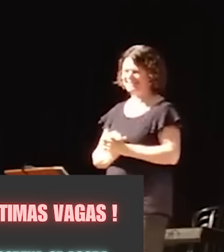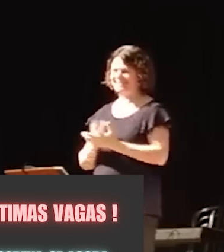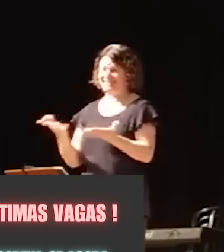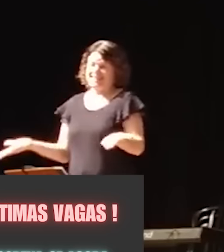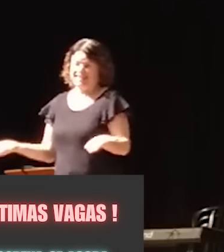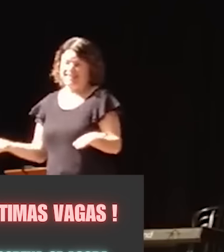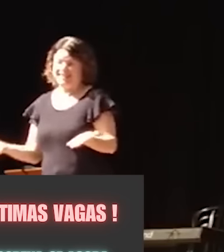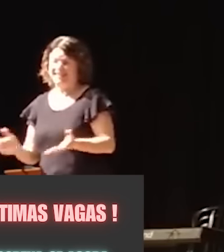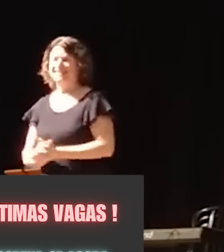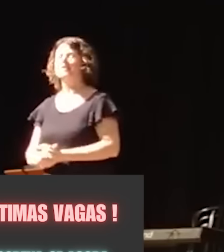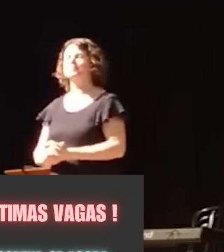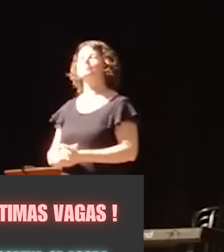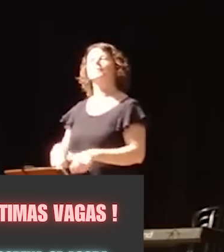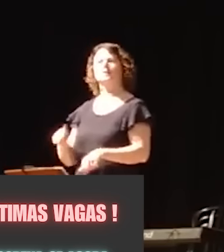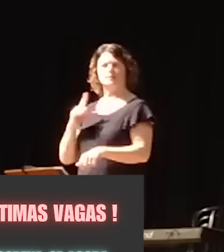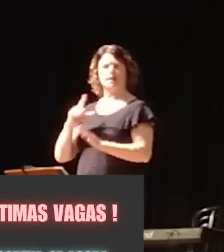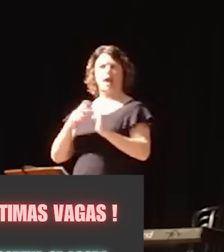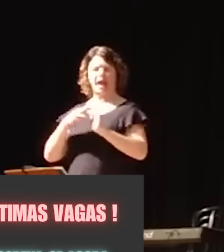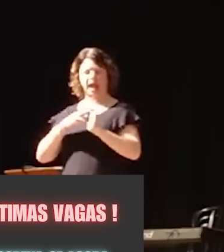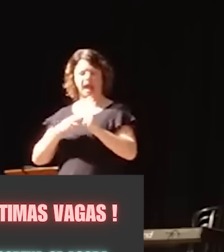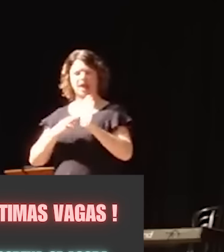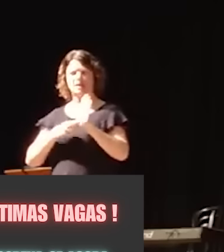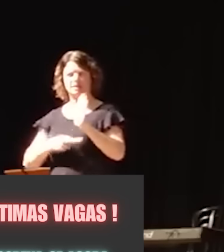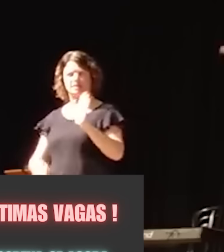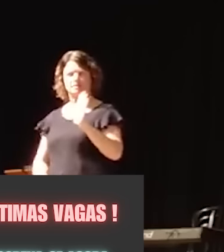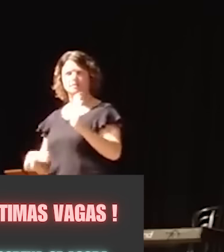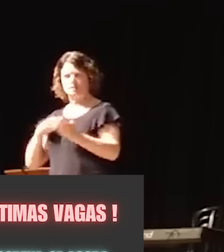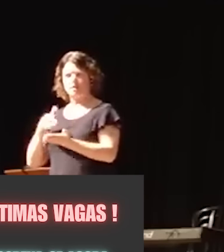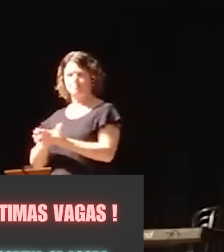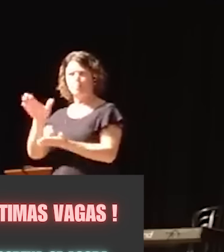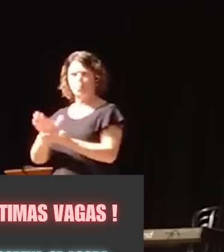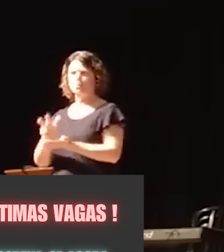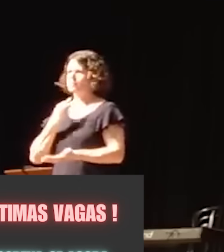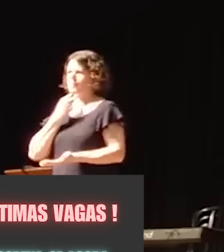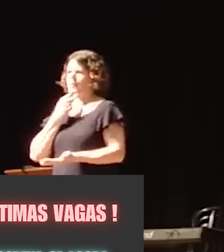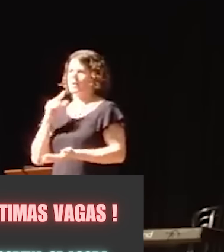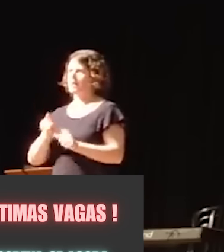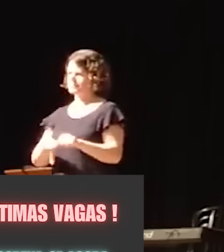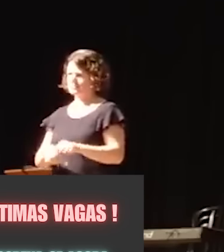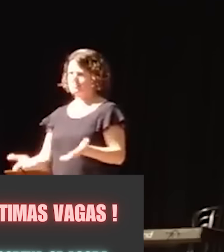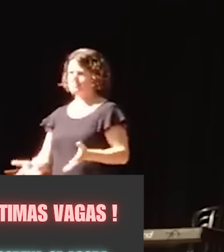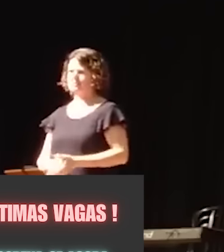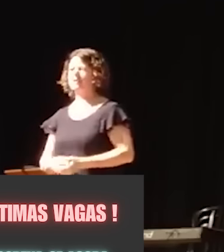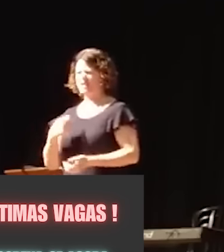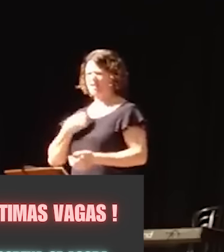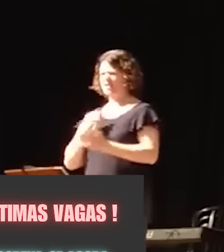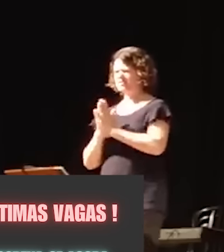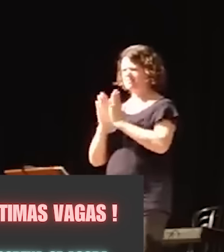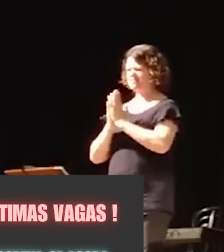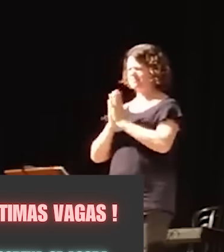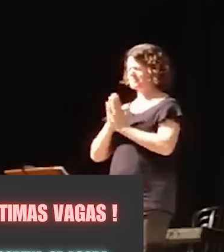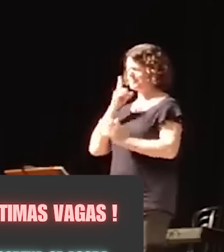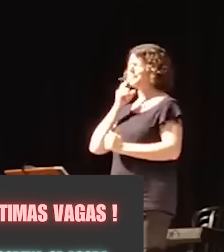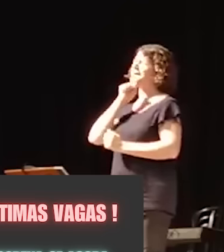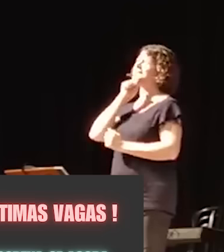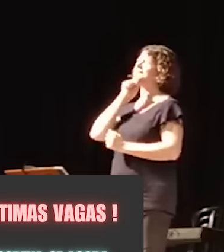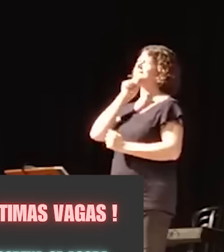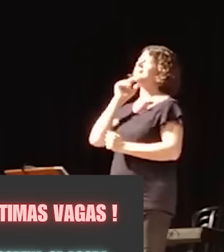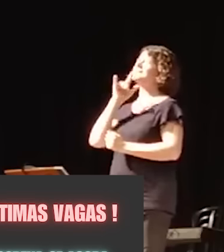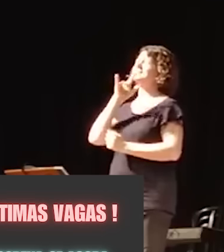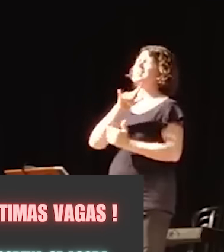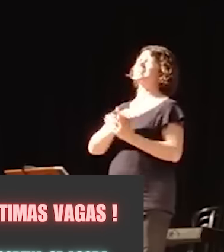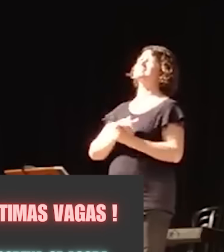horário existe uma regra existe multa pesada eu falei paizinho atrá Essa Via foi vai